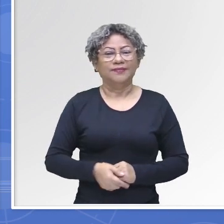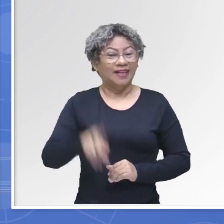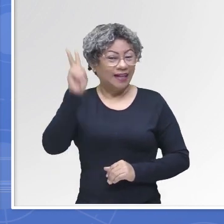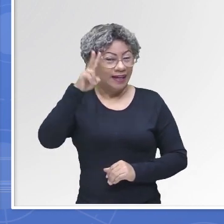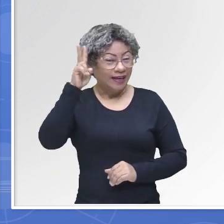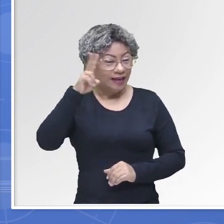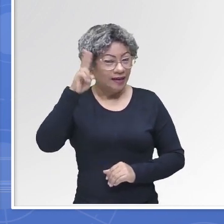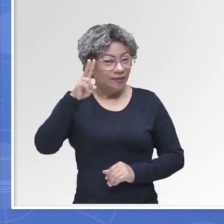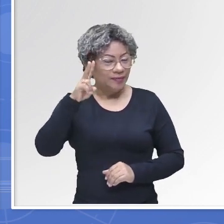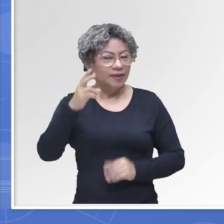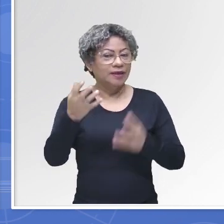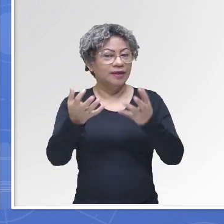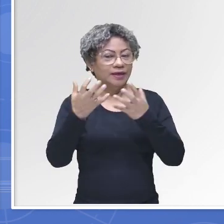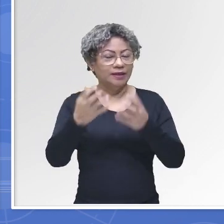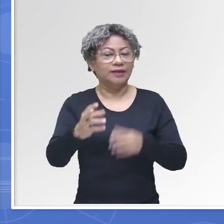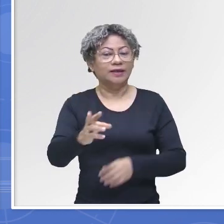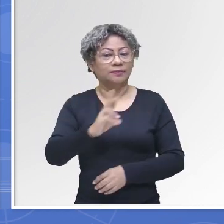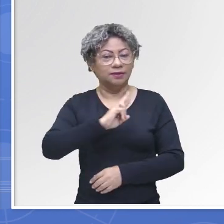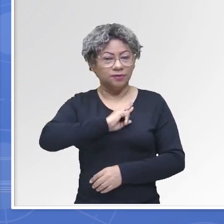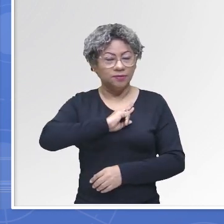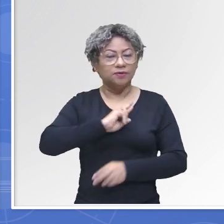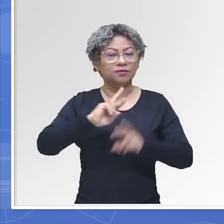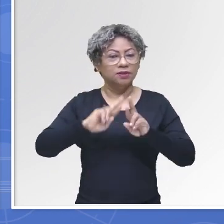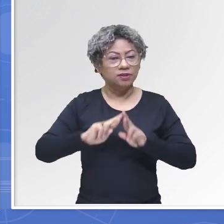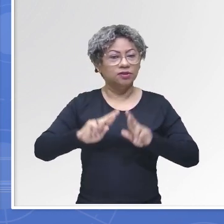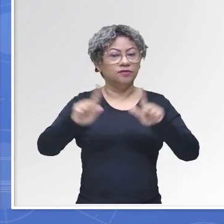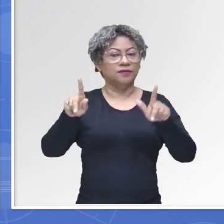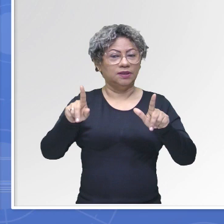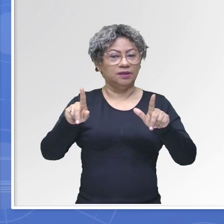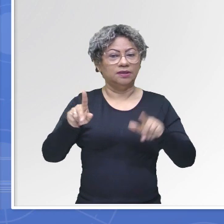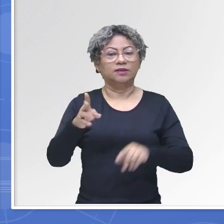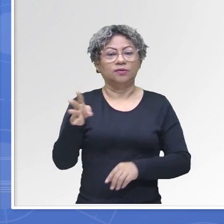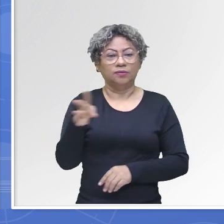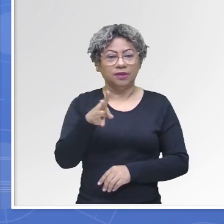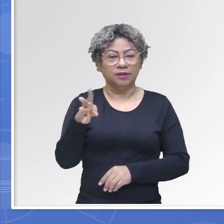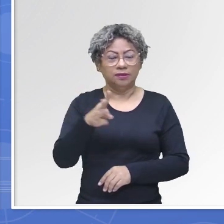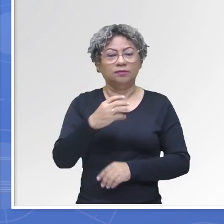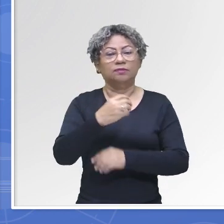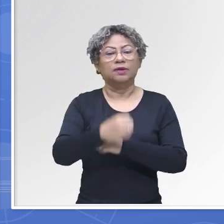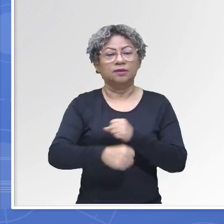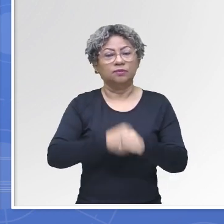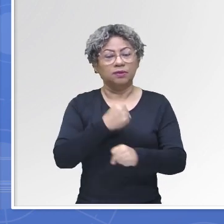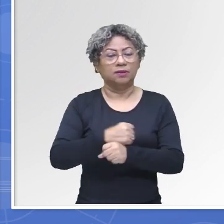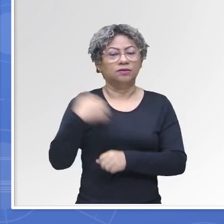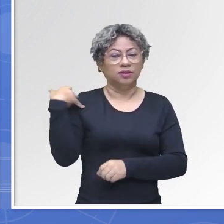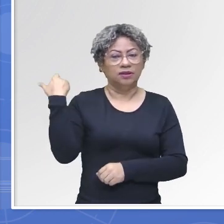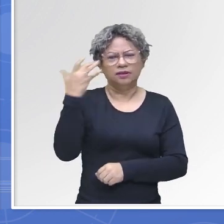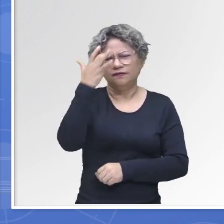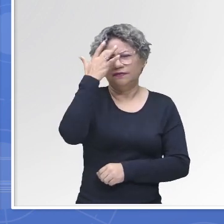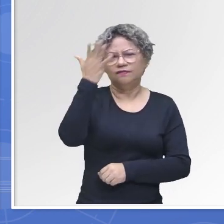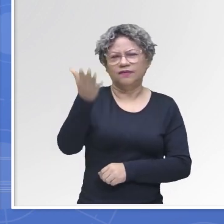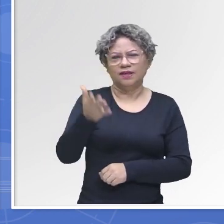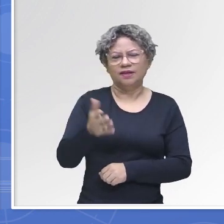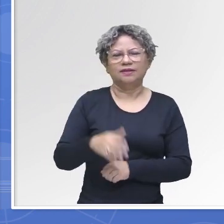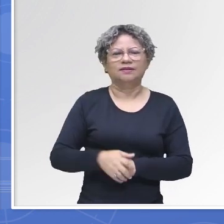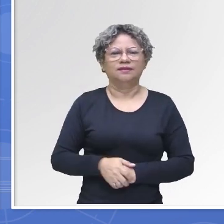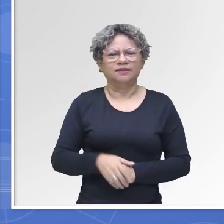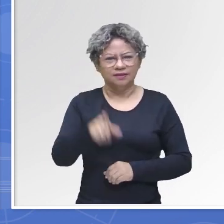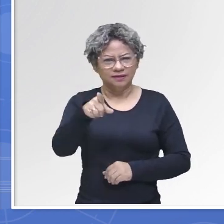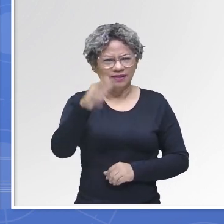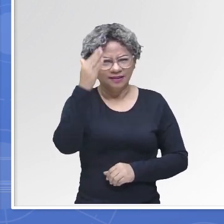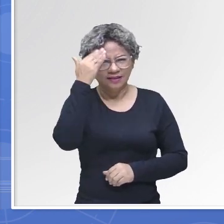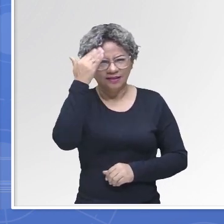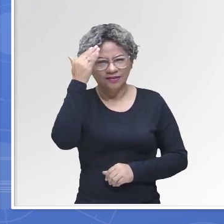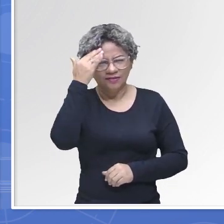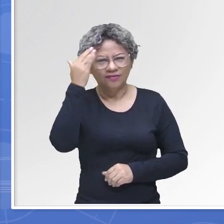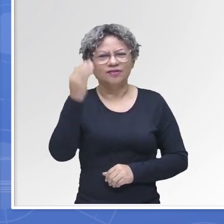diferença, né? 44 anos. Fácil, né, gente? Sei que vocês já estão ficando afiados